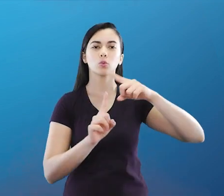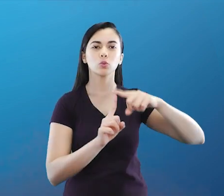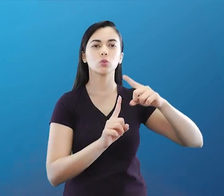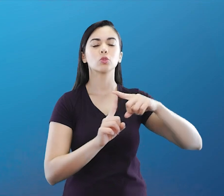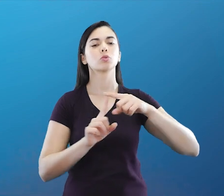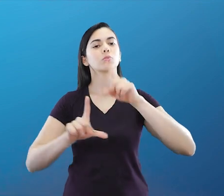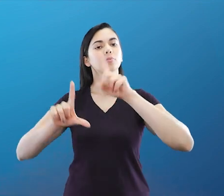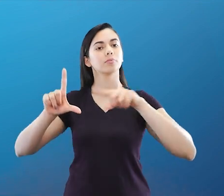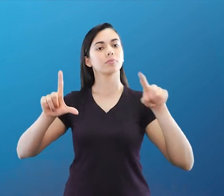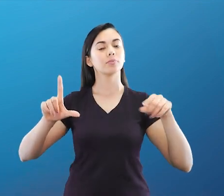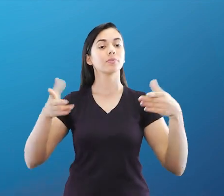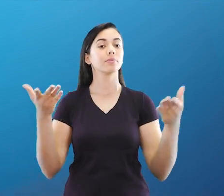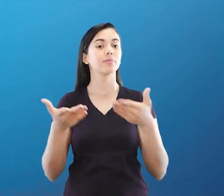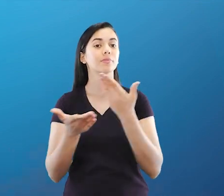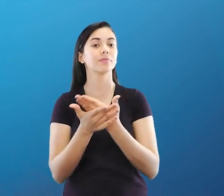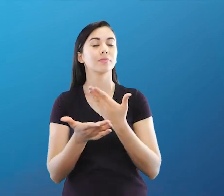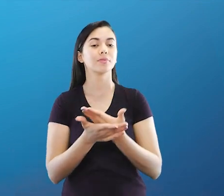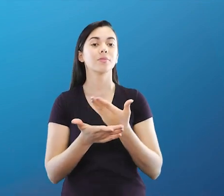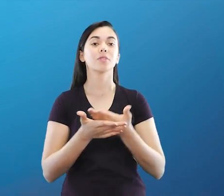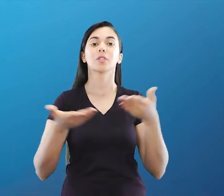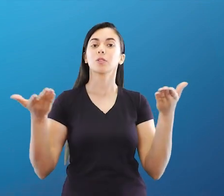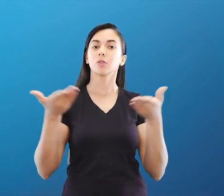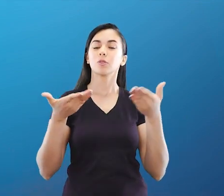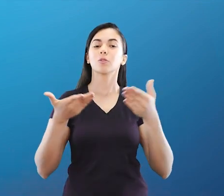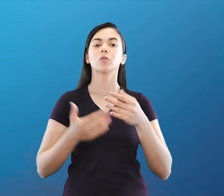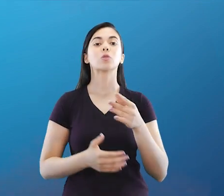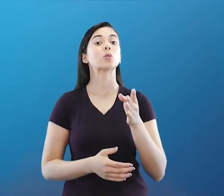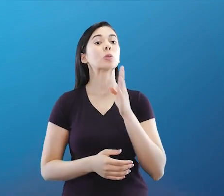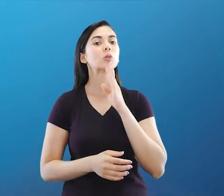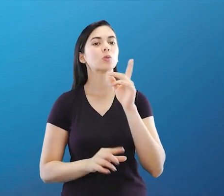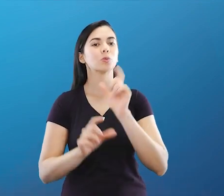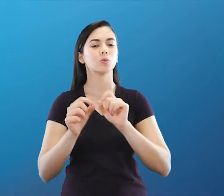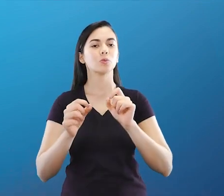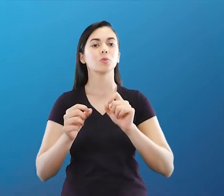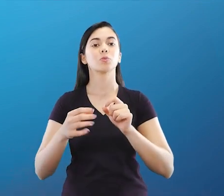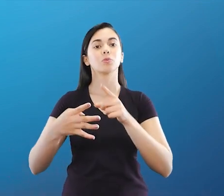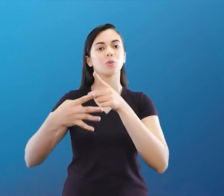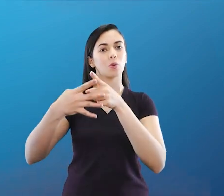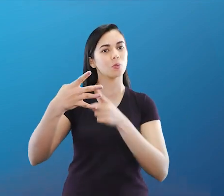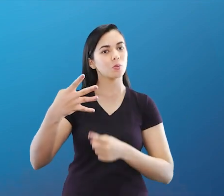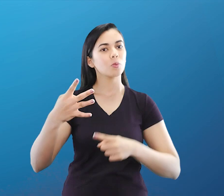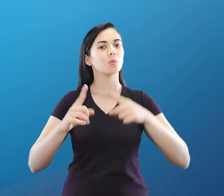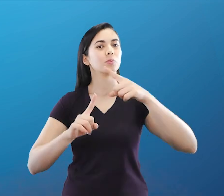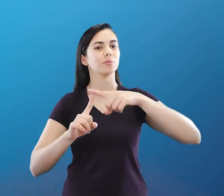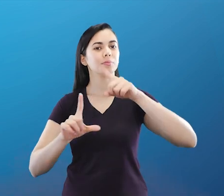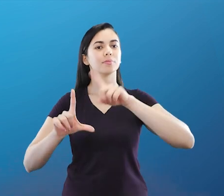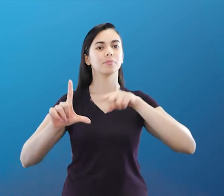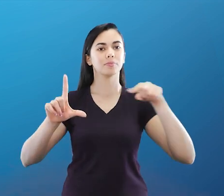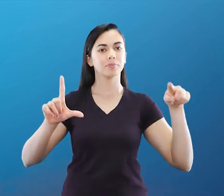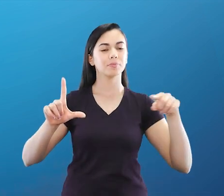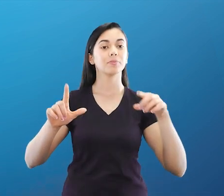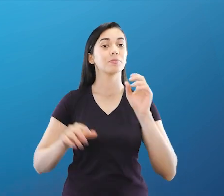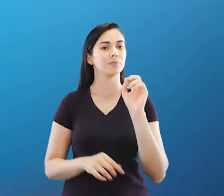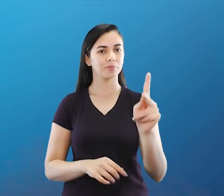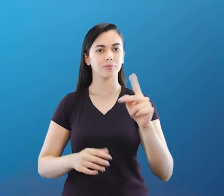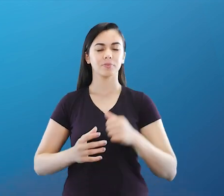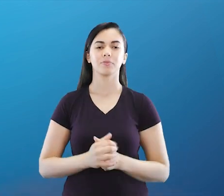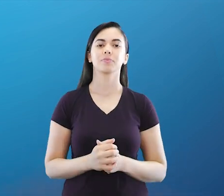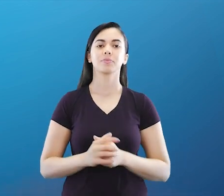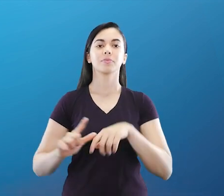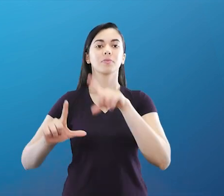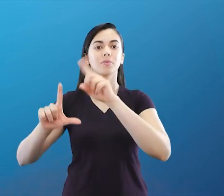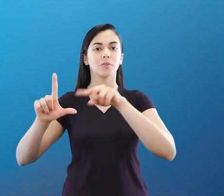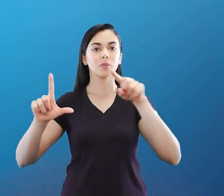tipos de gráficos. Na nossa aula de hoje, nós vamos conhecer um pouquinho sobre 4 tipos de gráficos, tá?